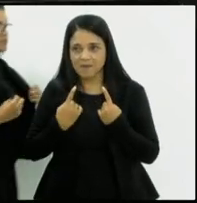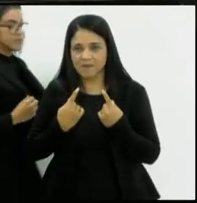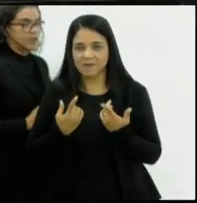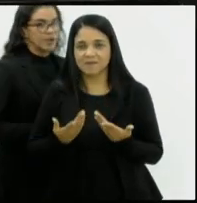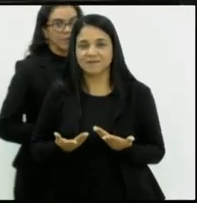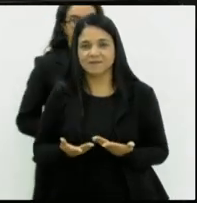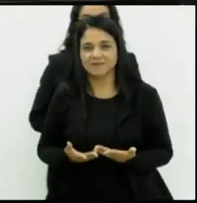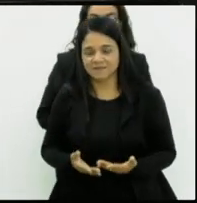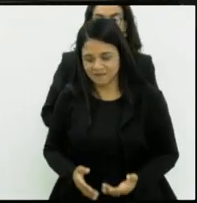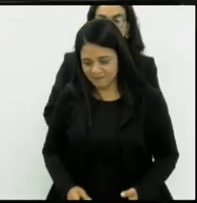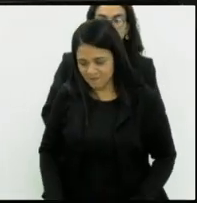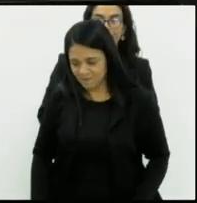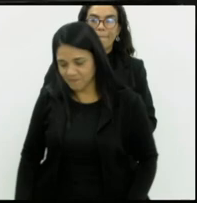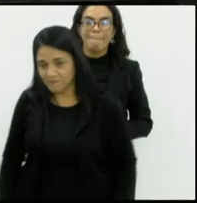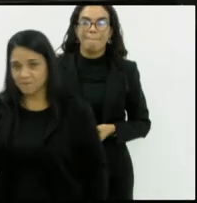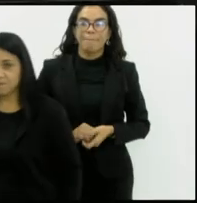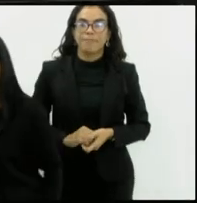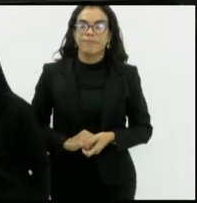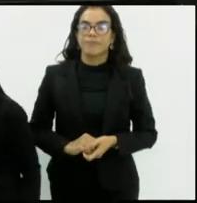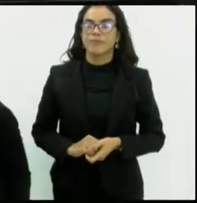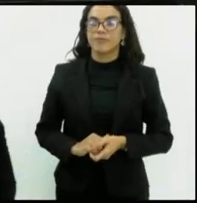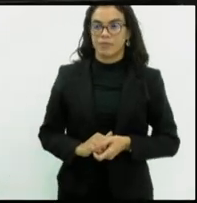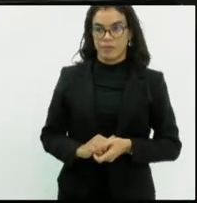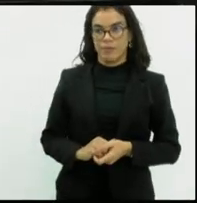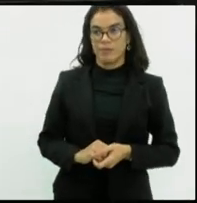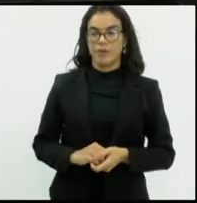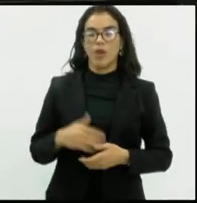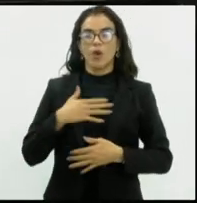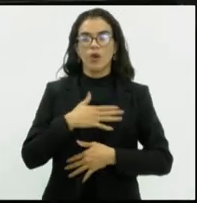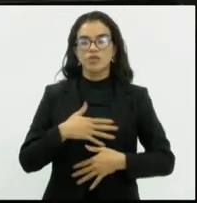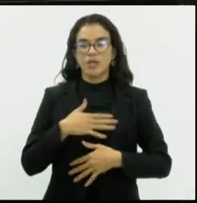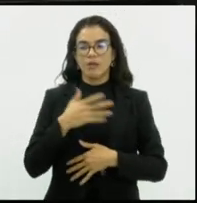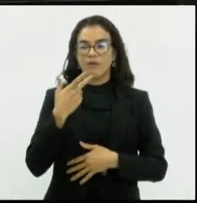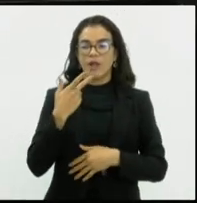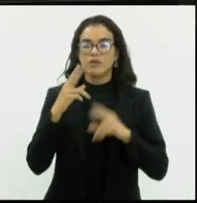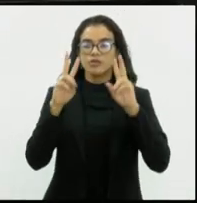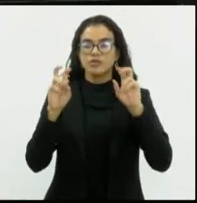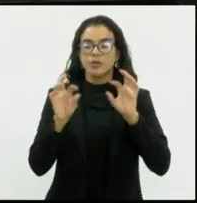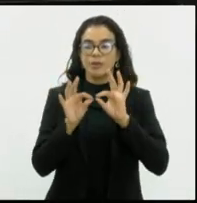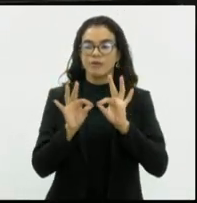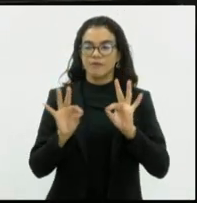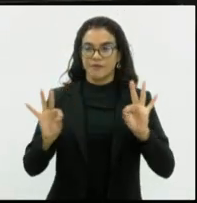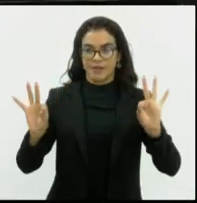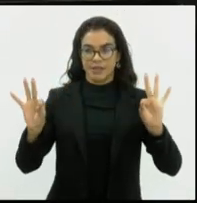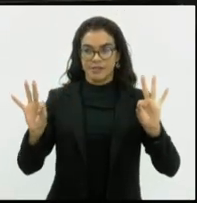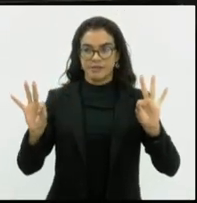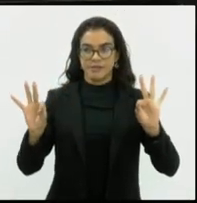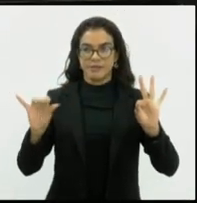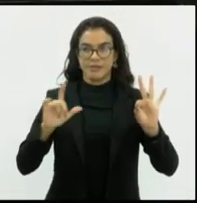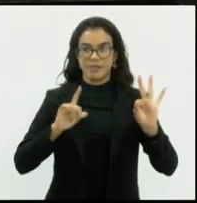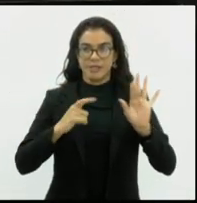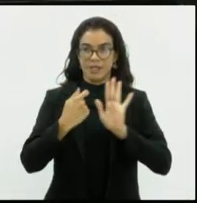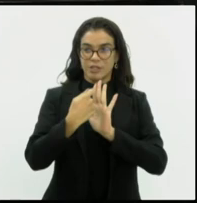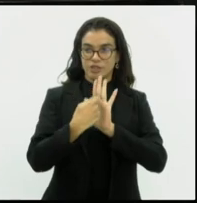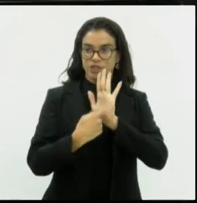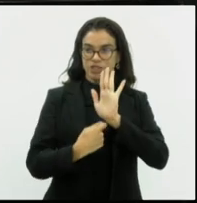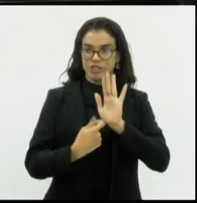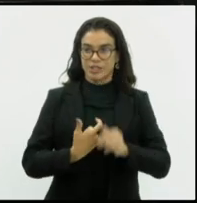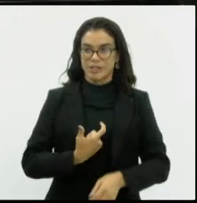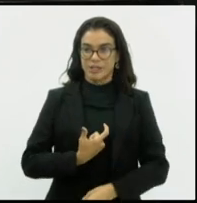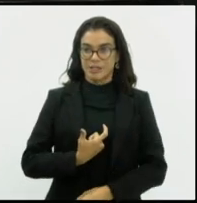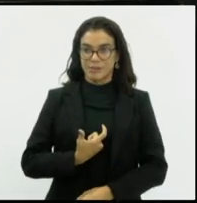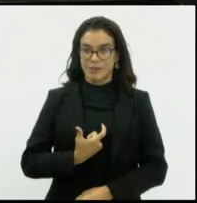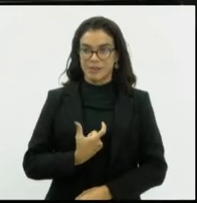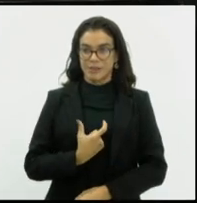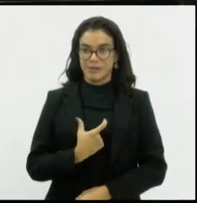de fazer meus agradecimentos, eu queria falar acerca da frase que está escrita nessa medalha.